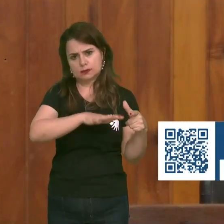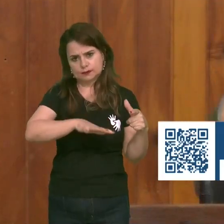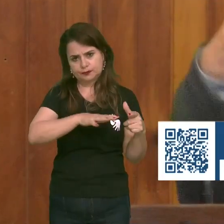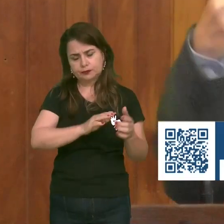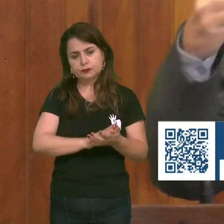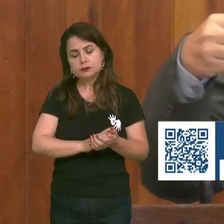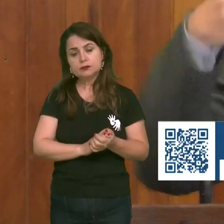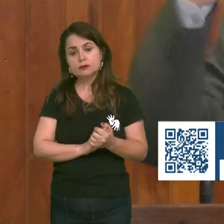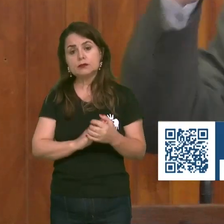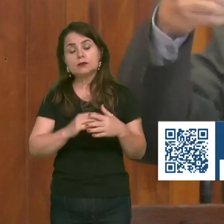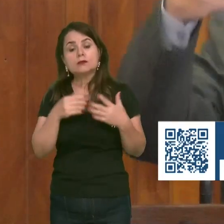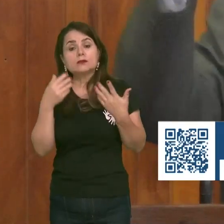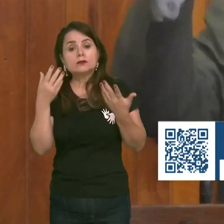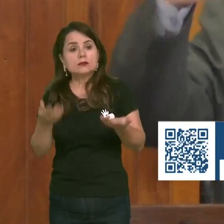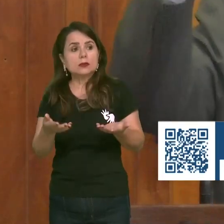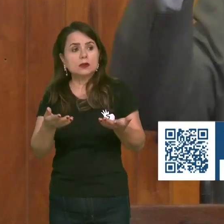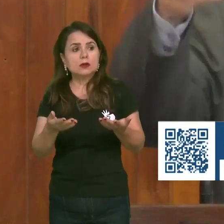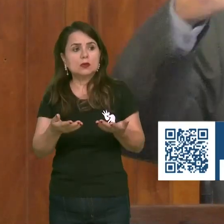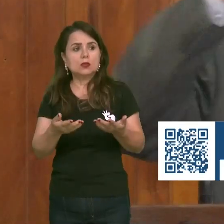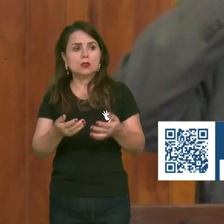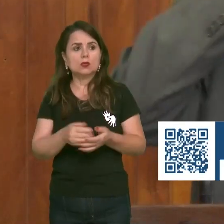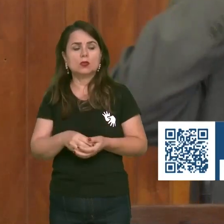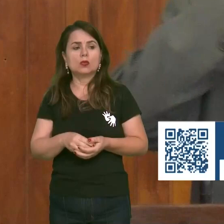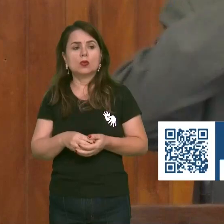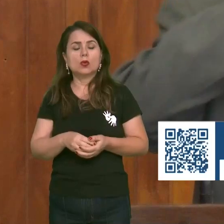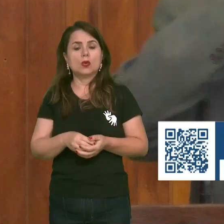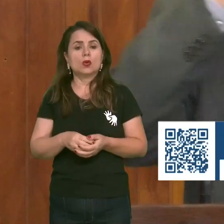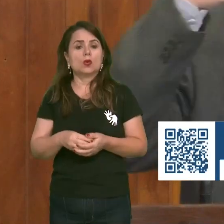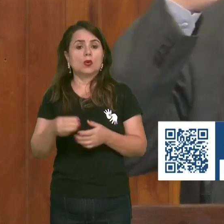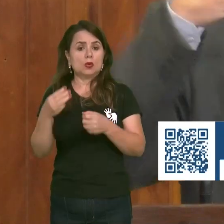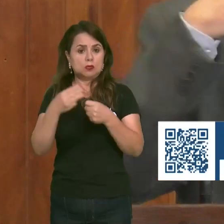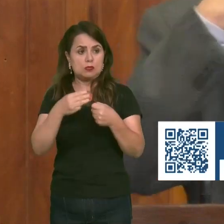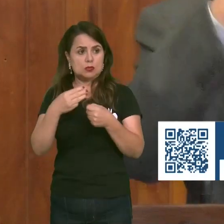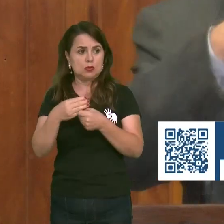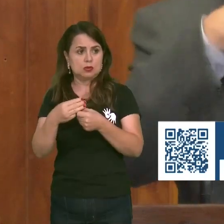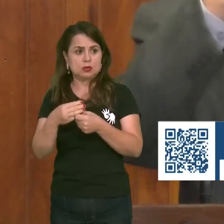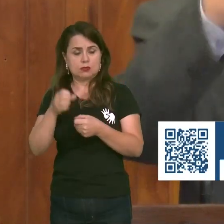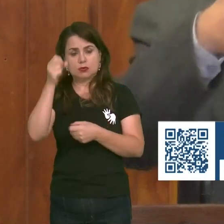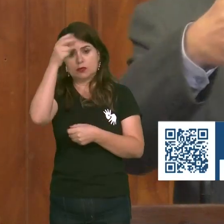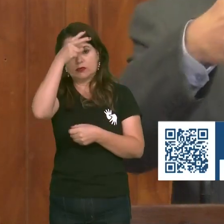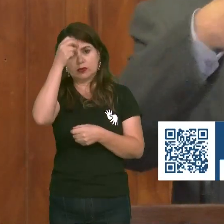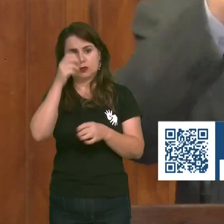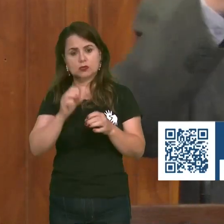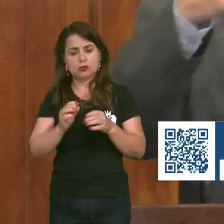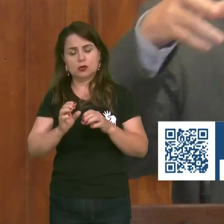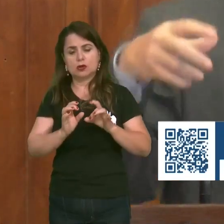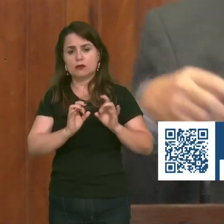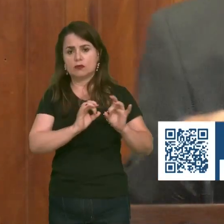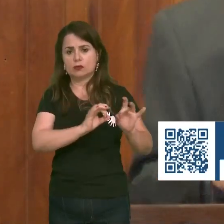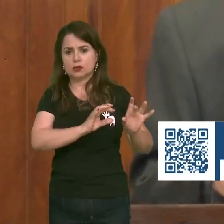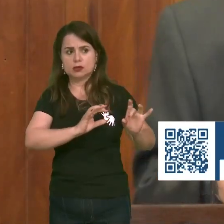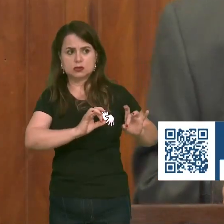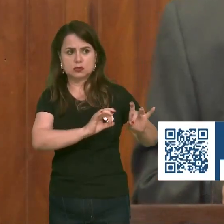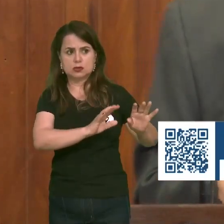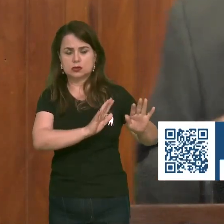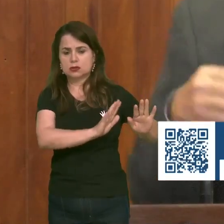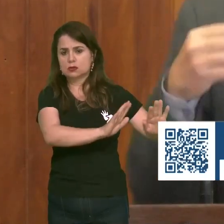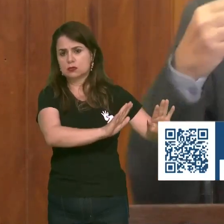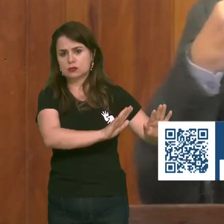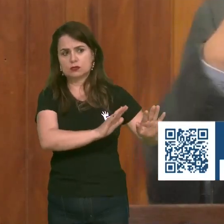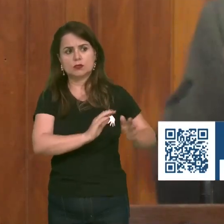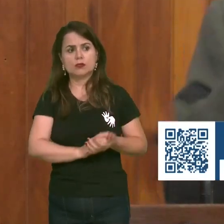que foram deixando de lado A frequência no seu na sua utilização